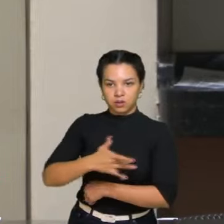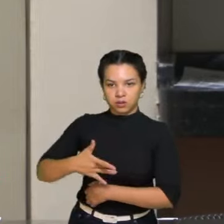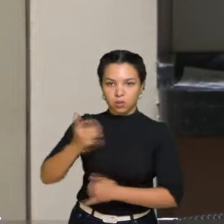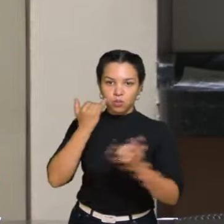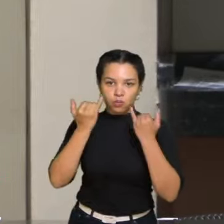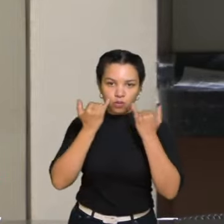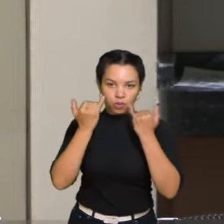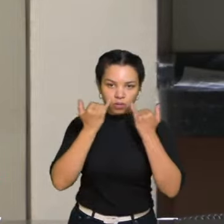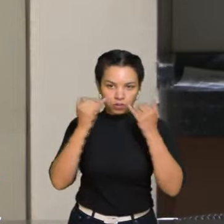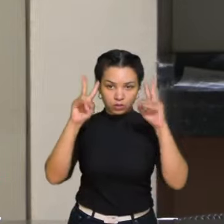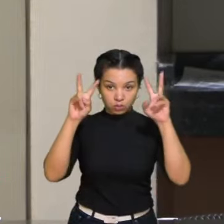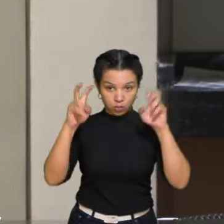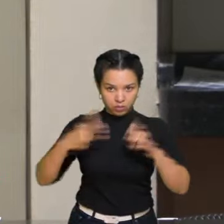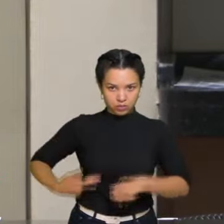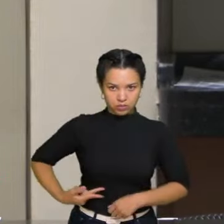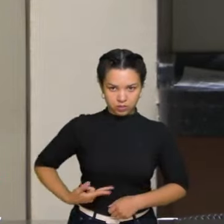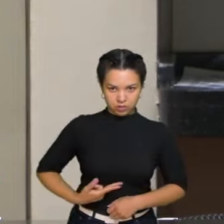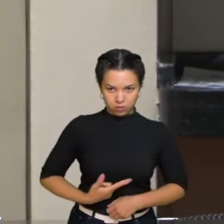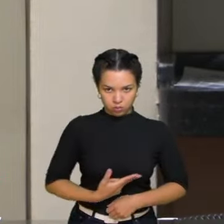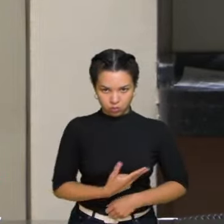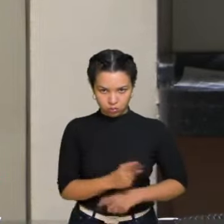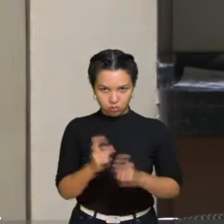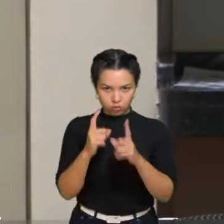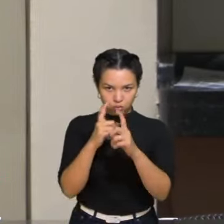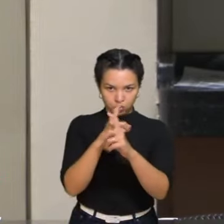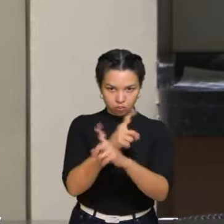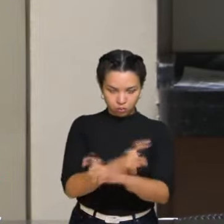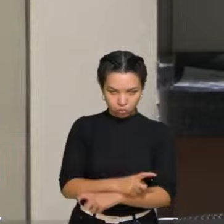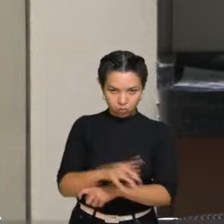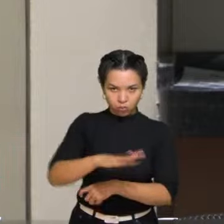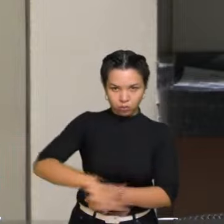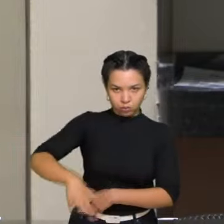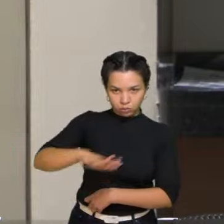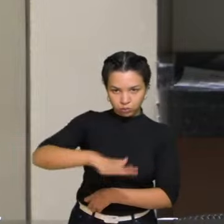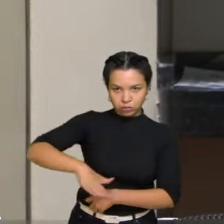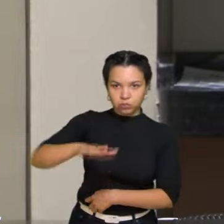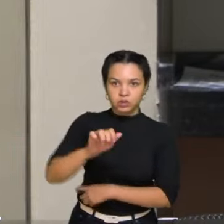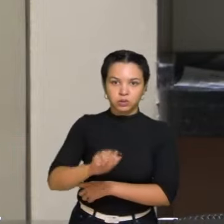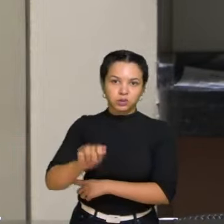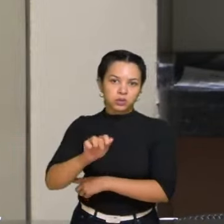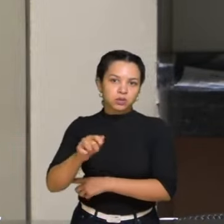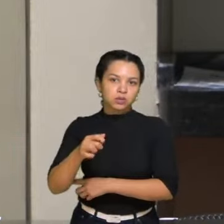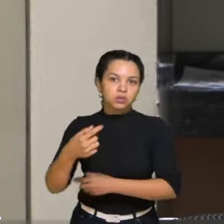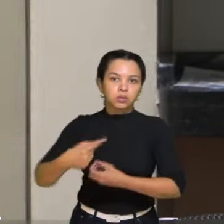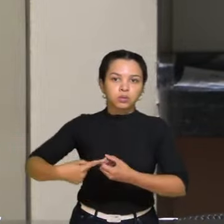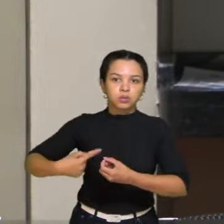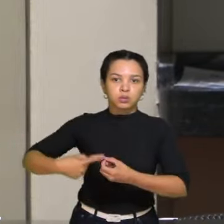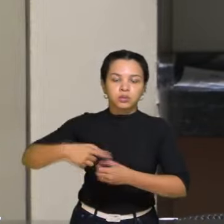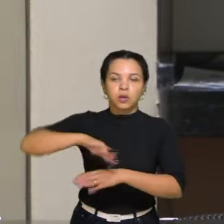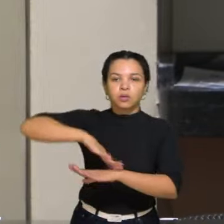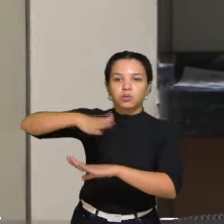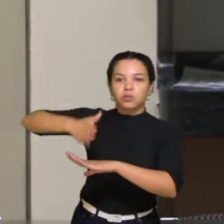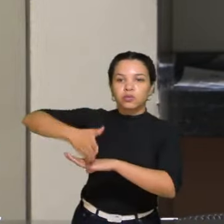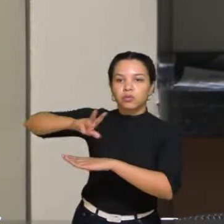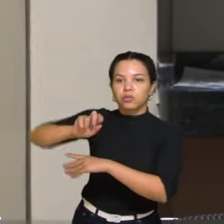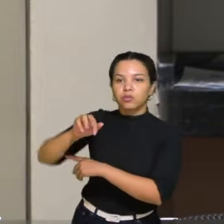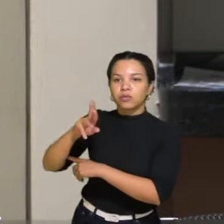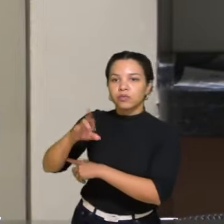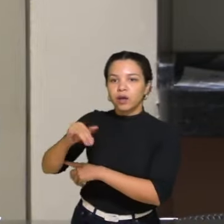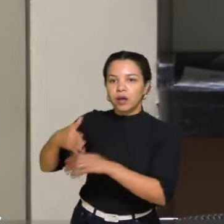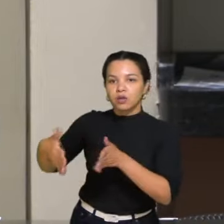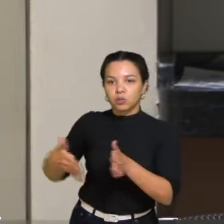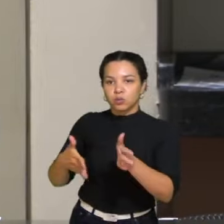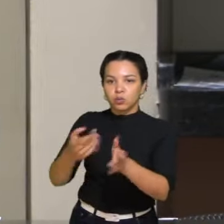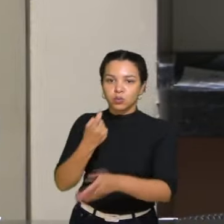acerca das cirurgias de alta complexidade realizadas na região da Associação dos Municípios do Alto Vale do Rio do Peixe. Em